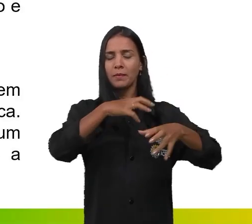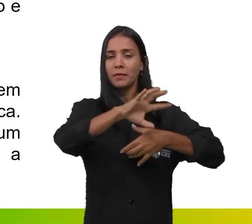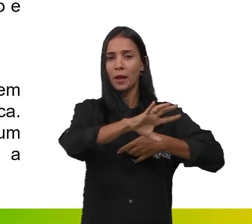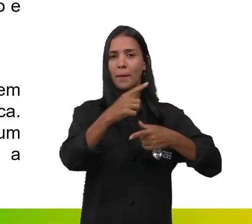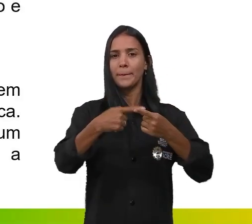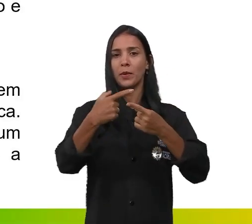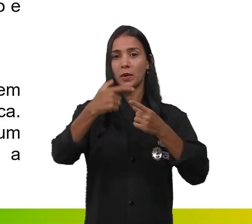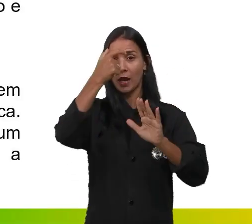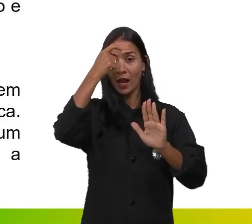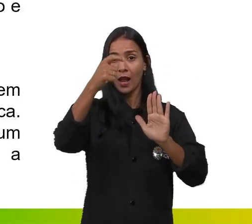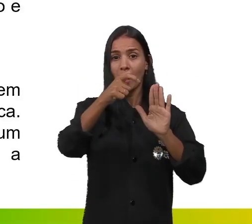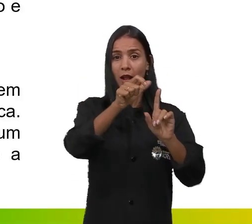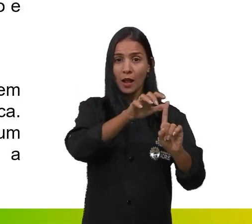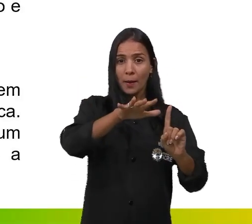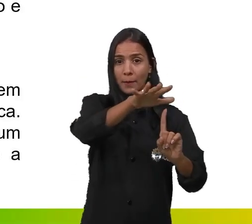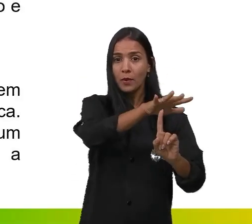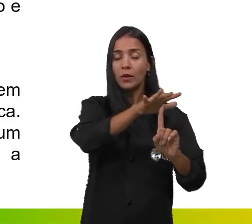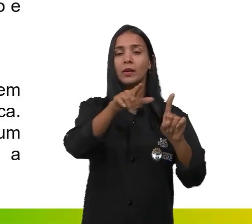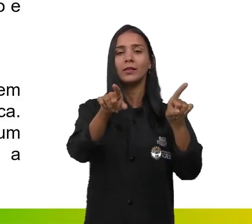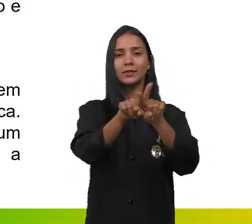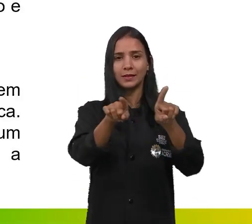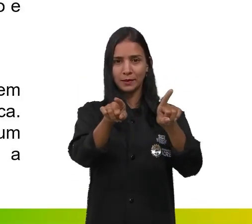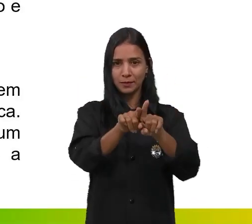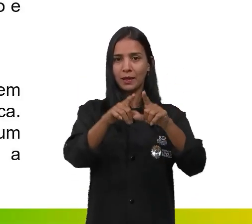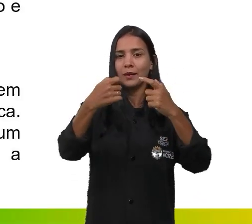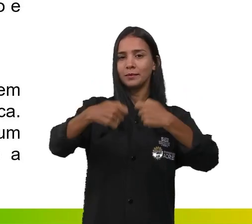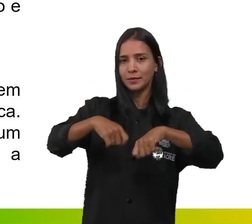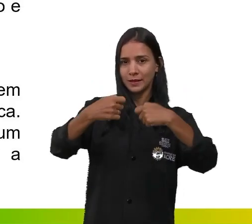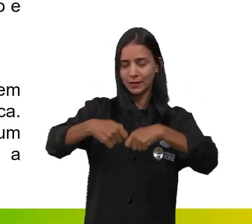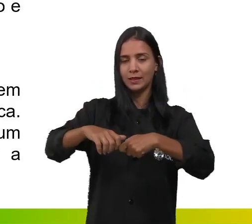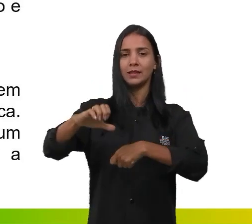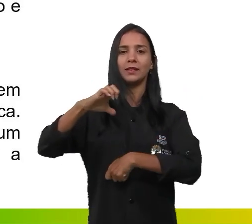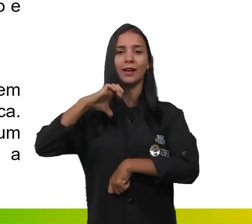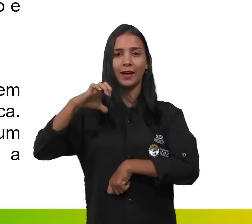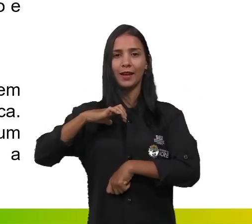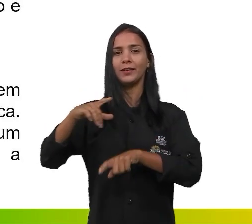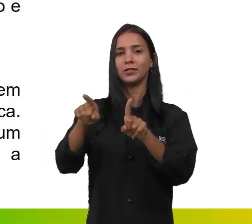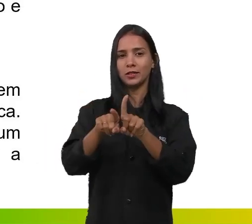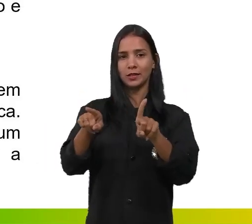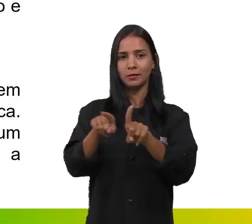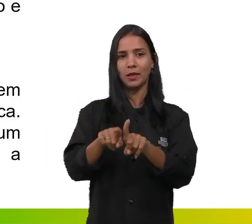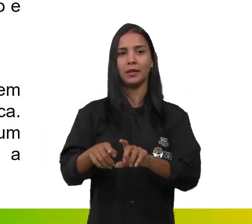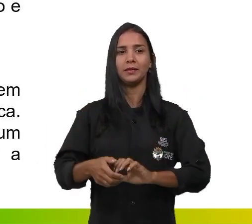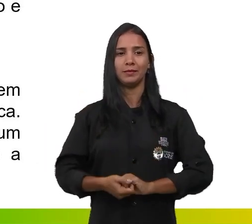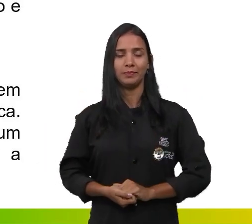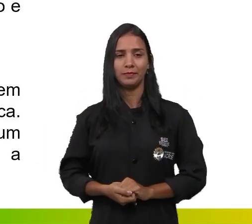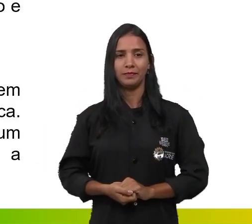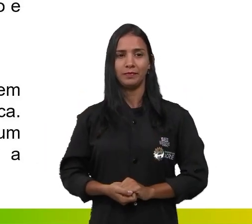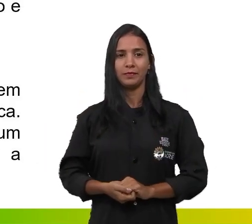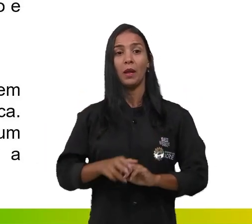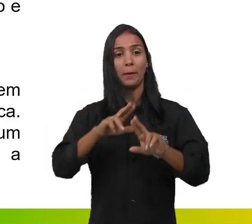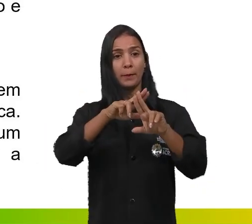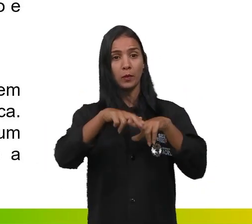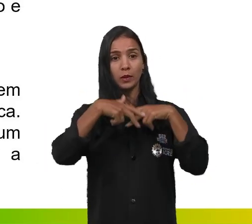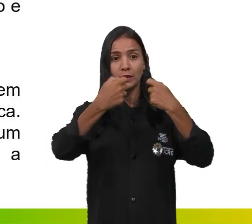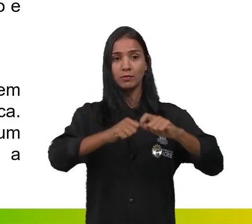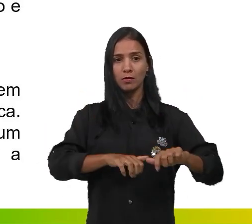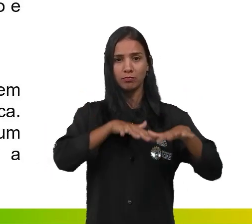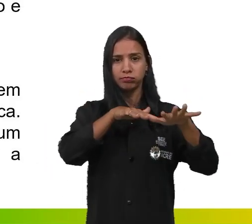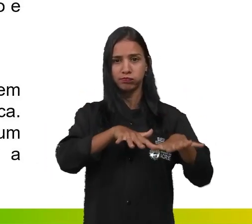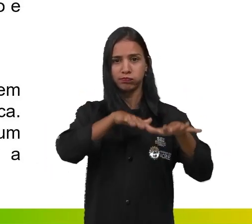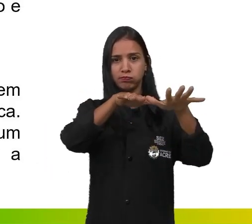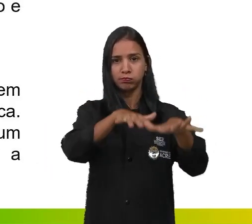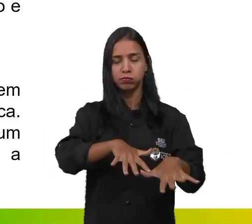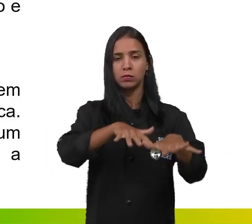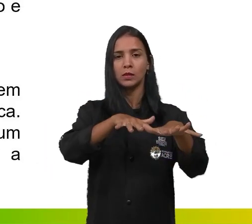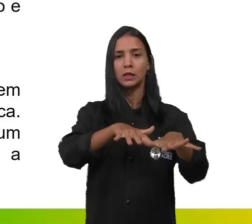moral, normativa, mas ética mesmo não. A reivindicação do protagonismo por indígenas e afrodescendentes é